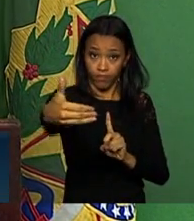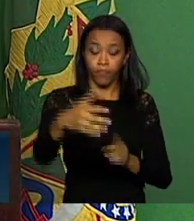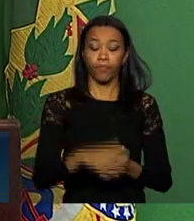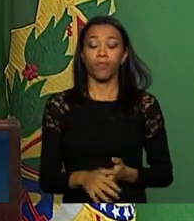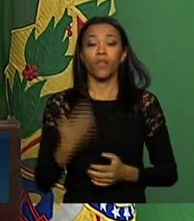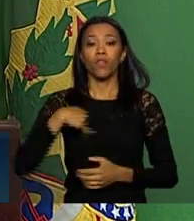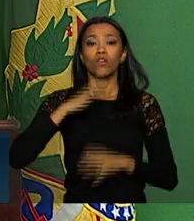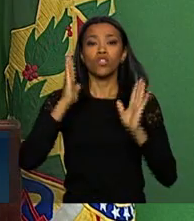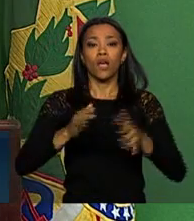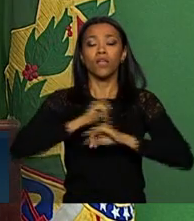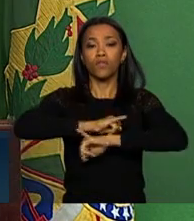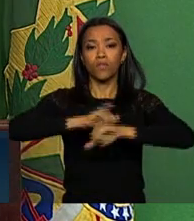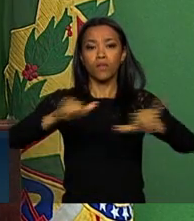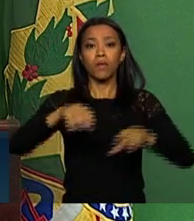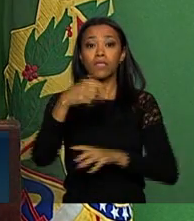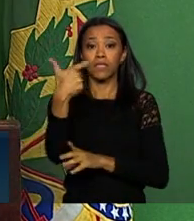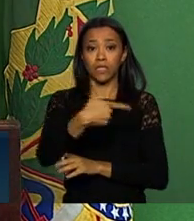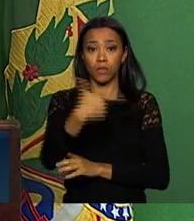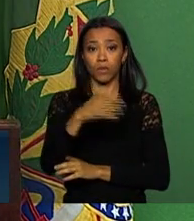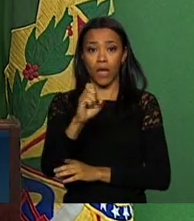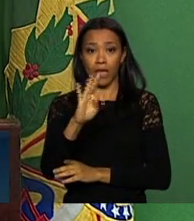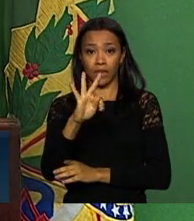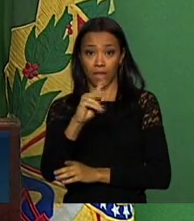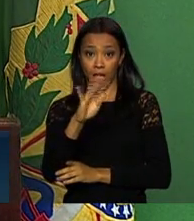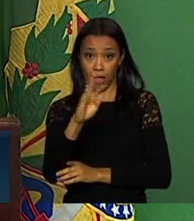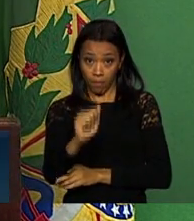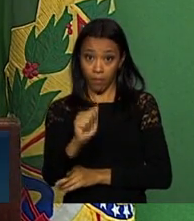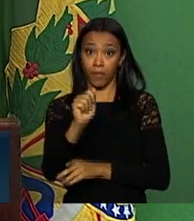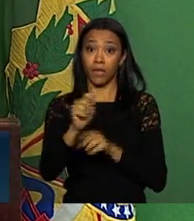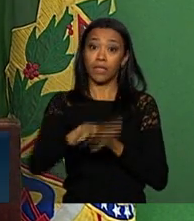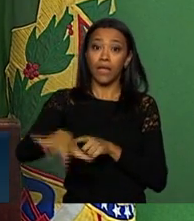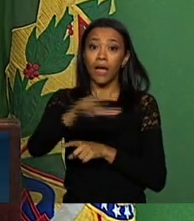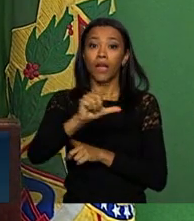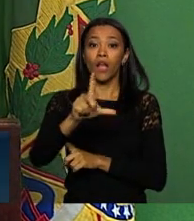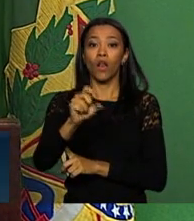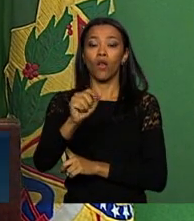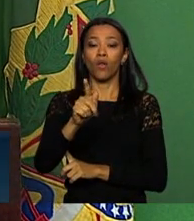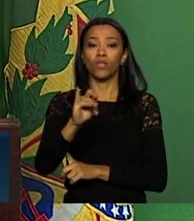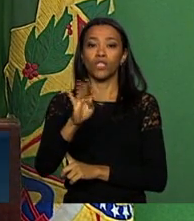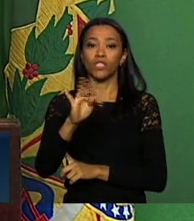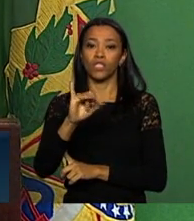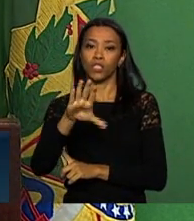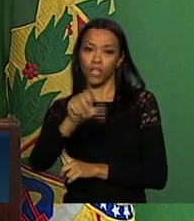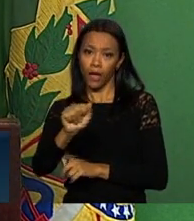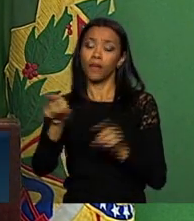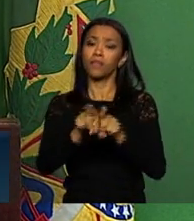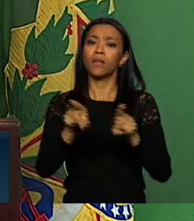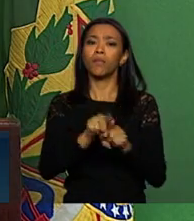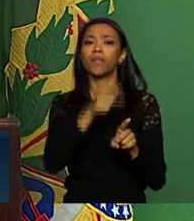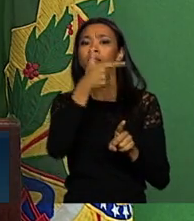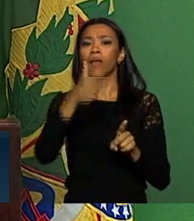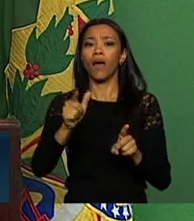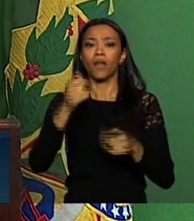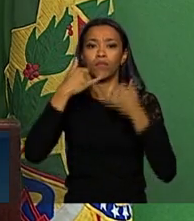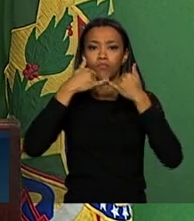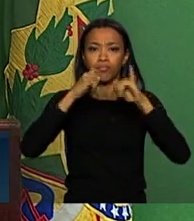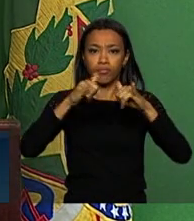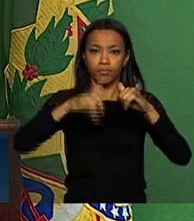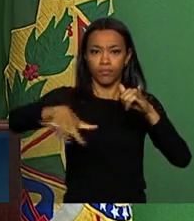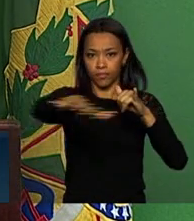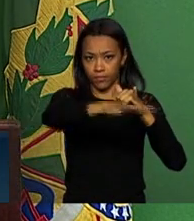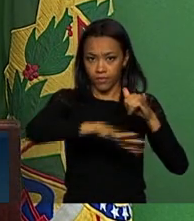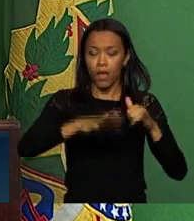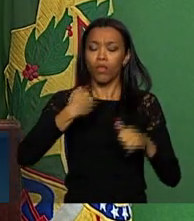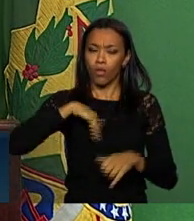programa de investimento em logística e o plano de expansão energia elétrica até setembro nós obtivemos um